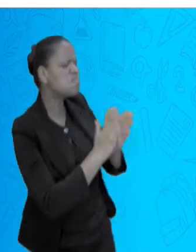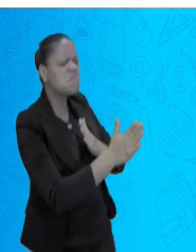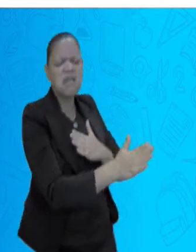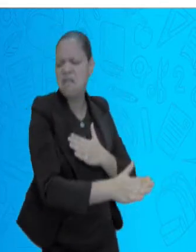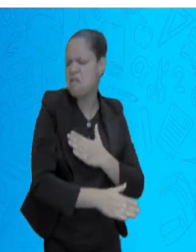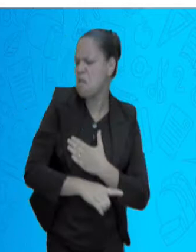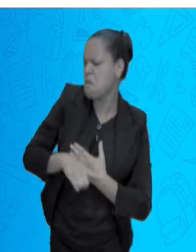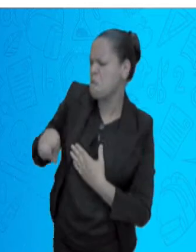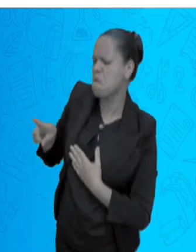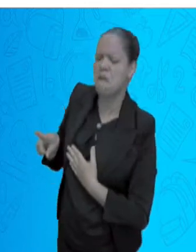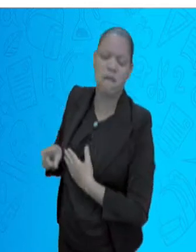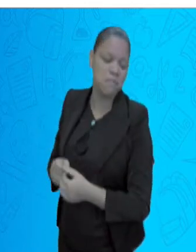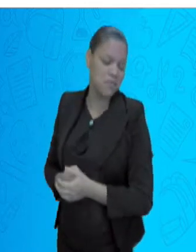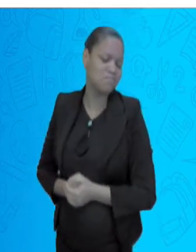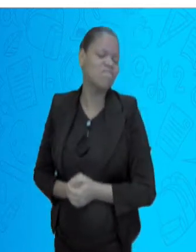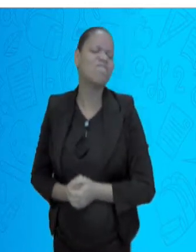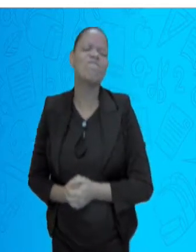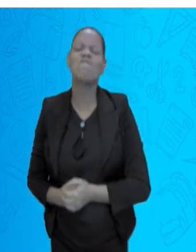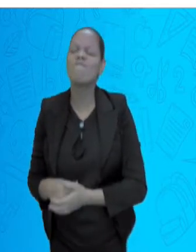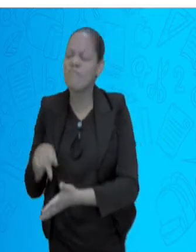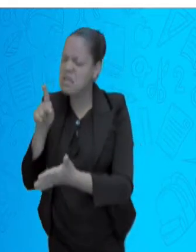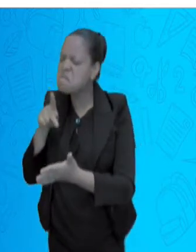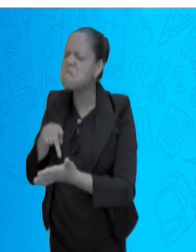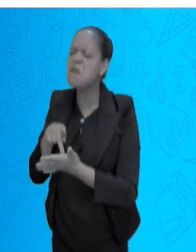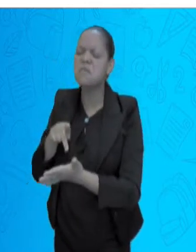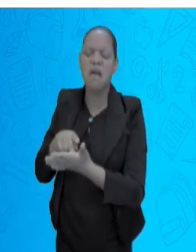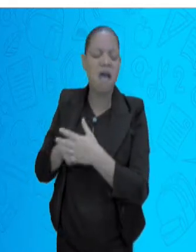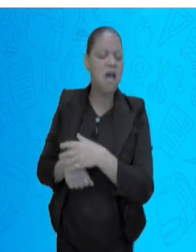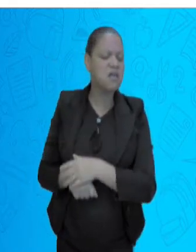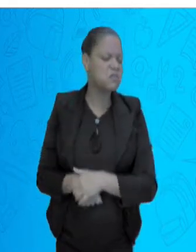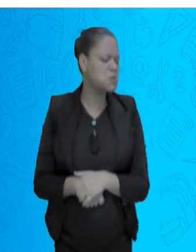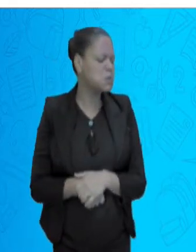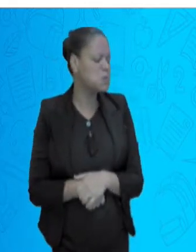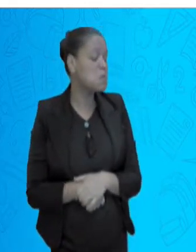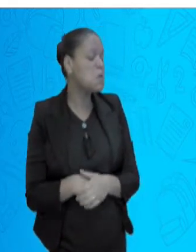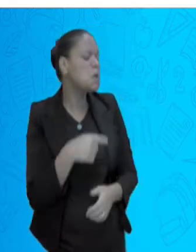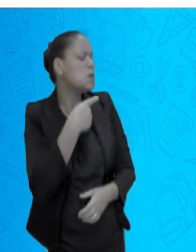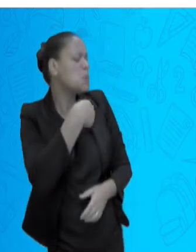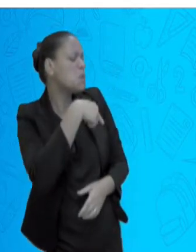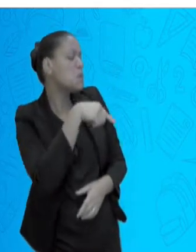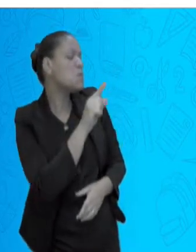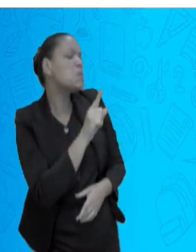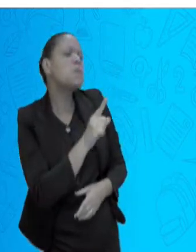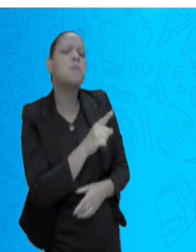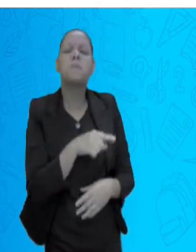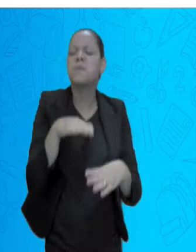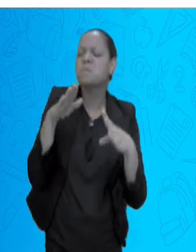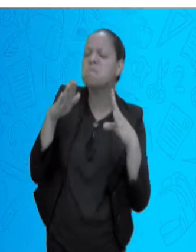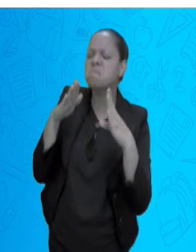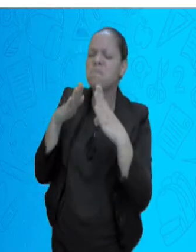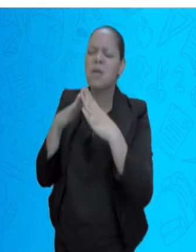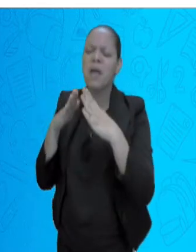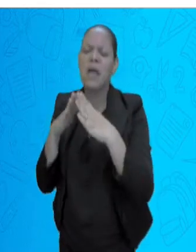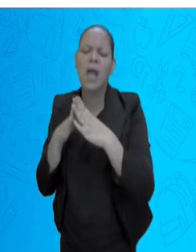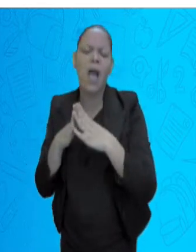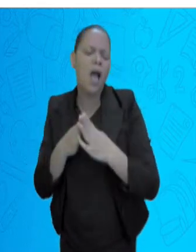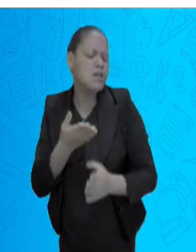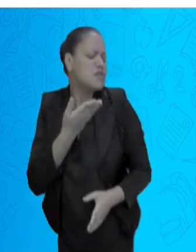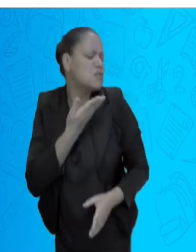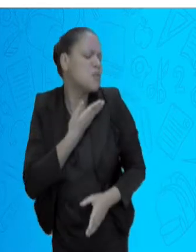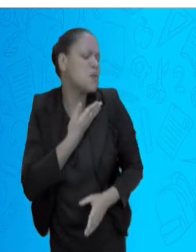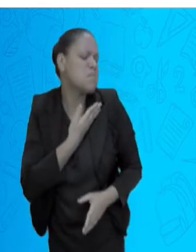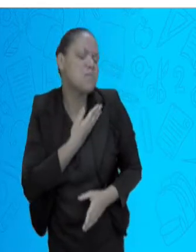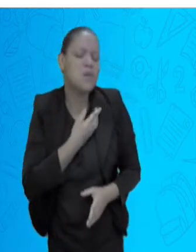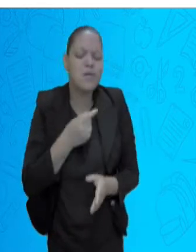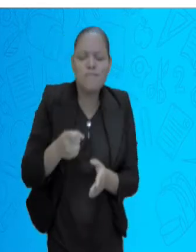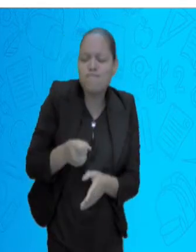Virgulina. "Isso é verdade. Posso até, de vez em quando, passar na casa da